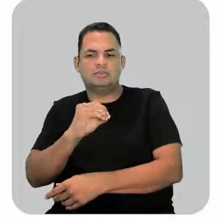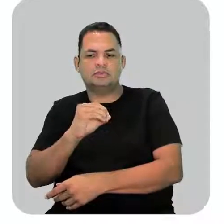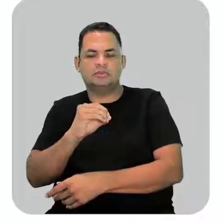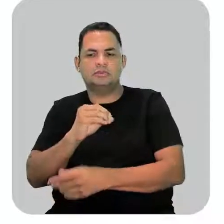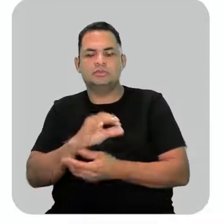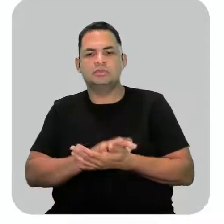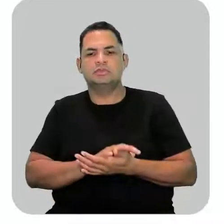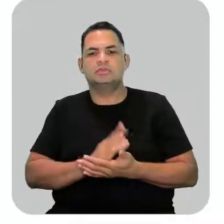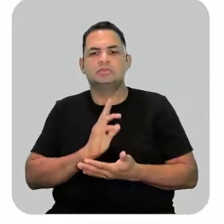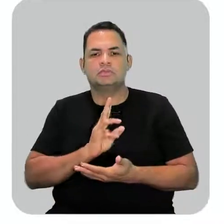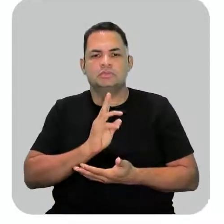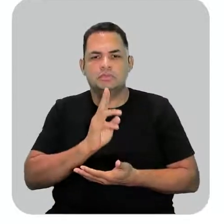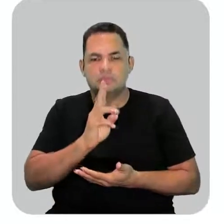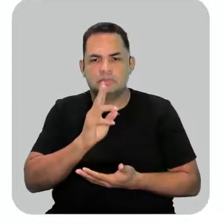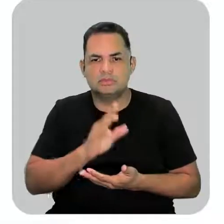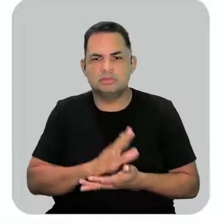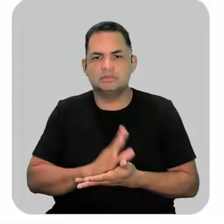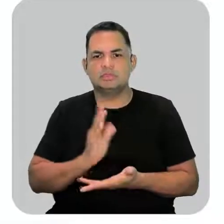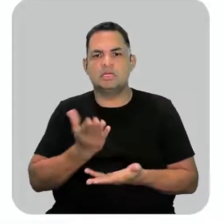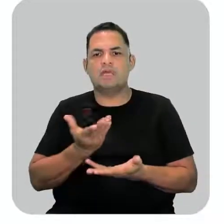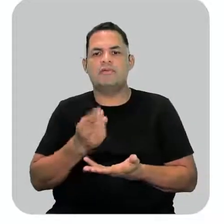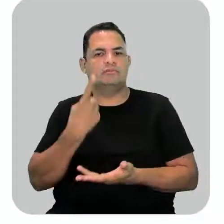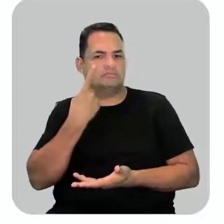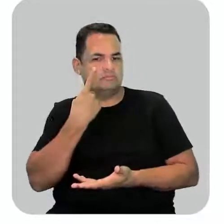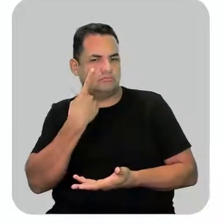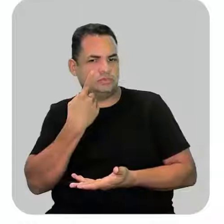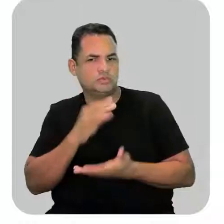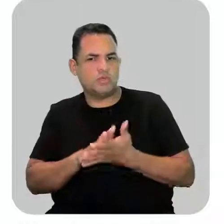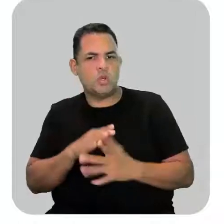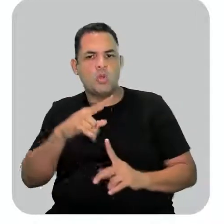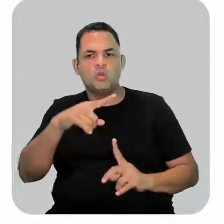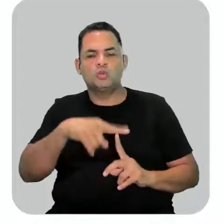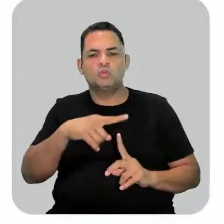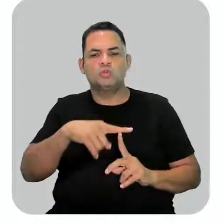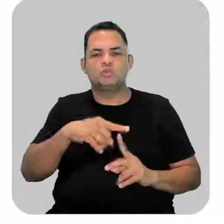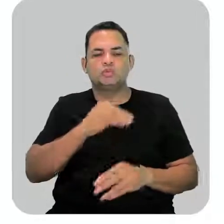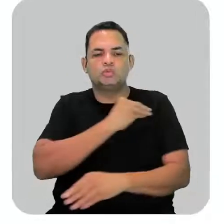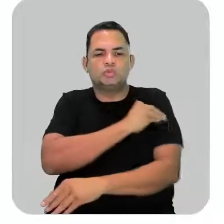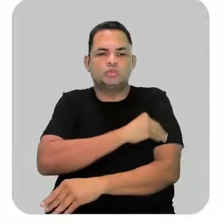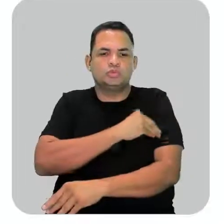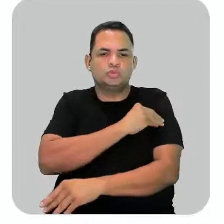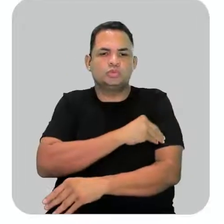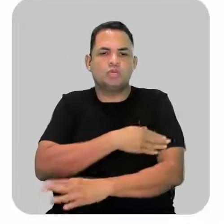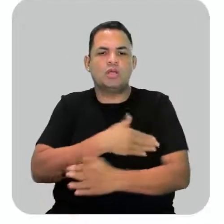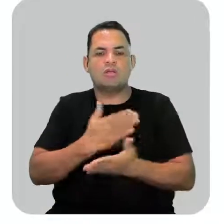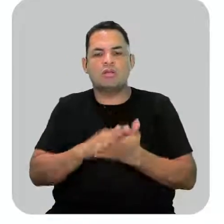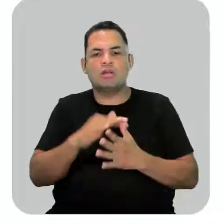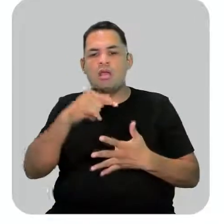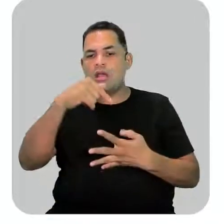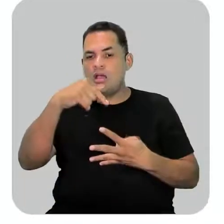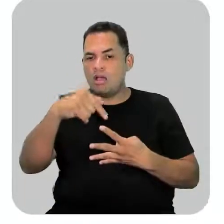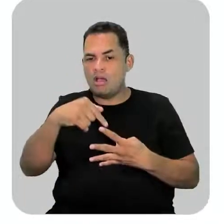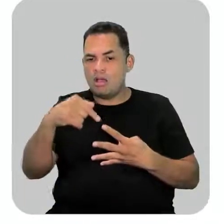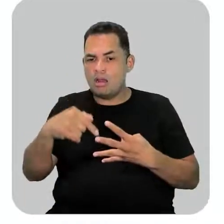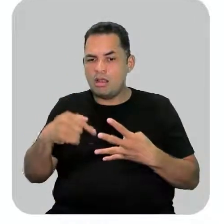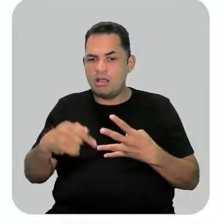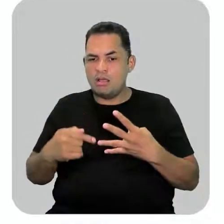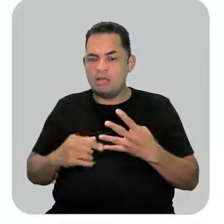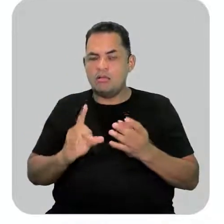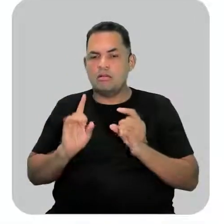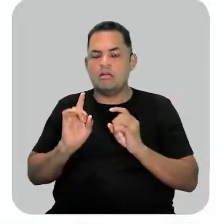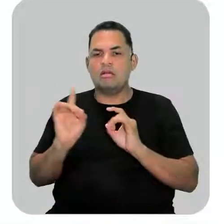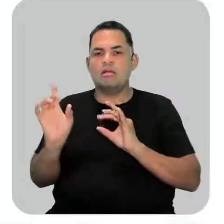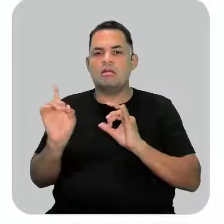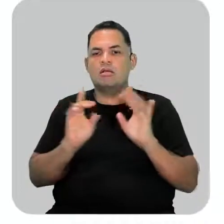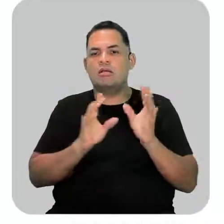aí. A gente já viu os tipos de álcool, né? E aí nós vamos para a classificação deles de acordo com o